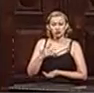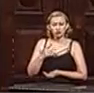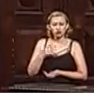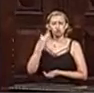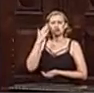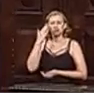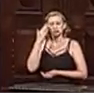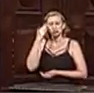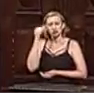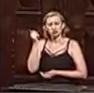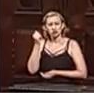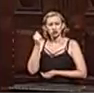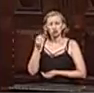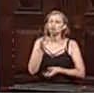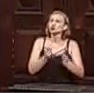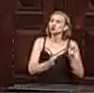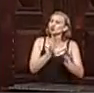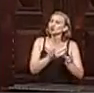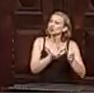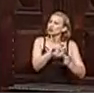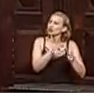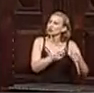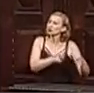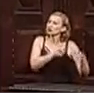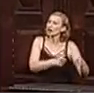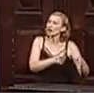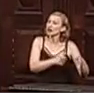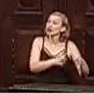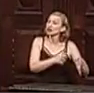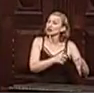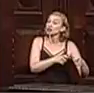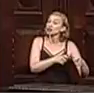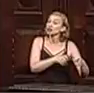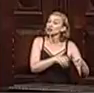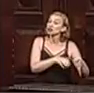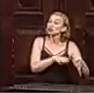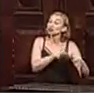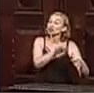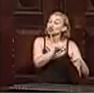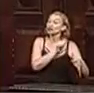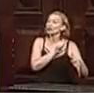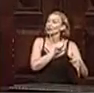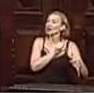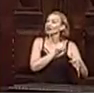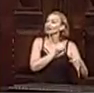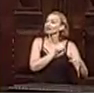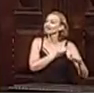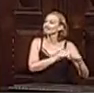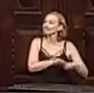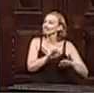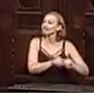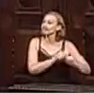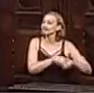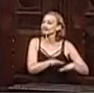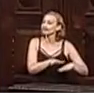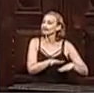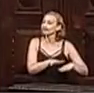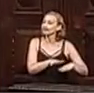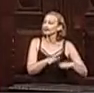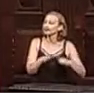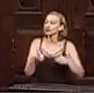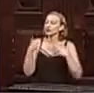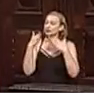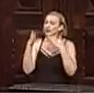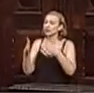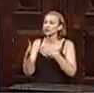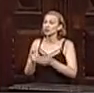um juiz local da comarca, tinha feito a convocação, o que causou